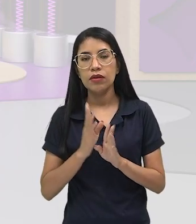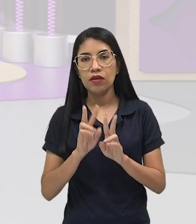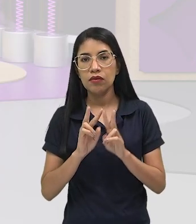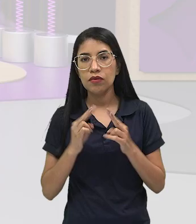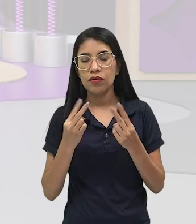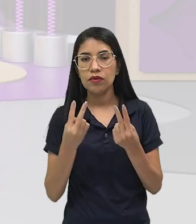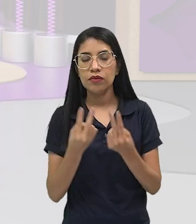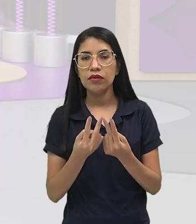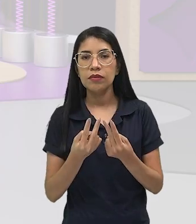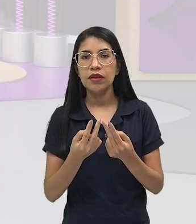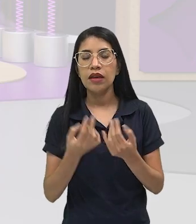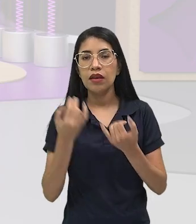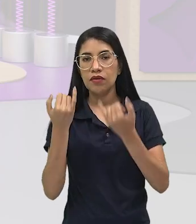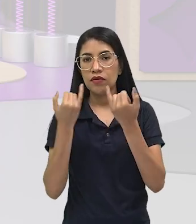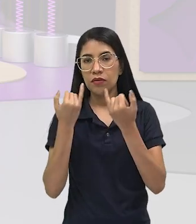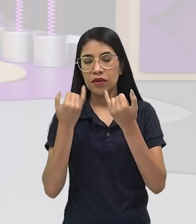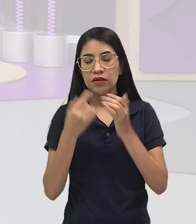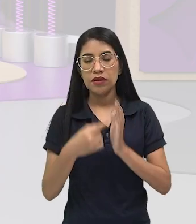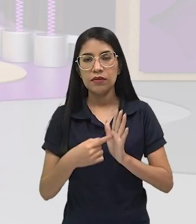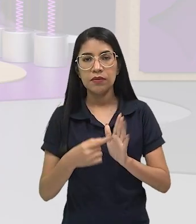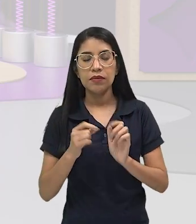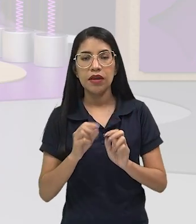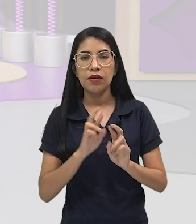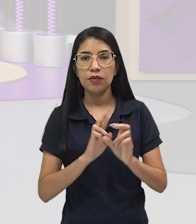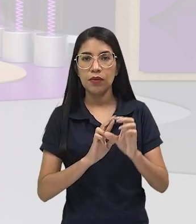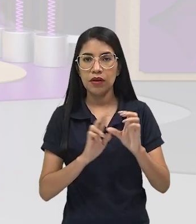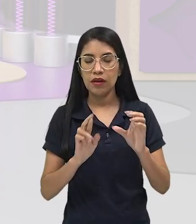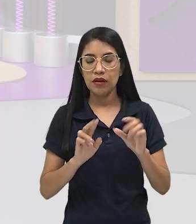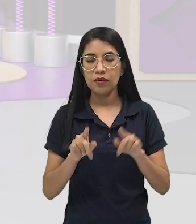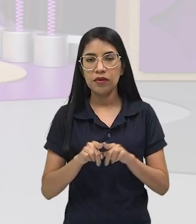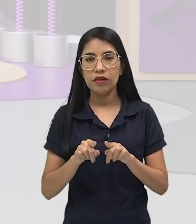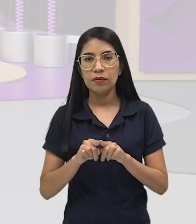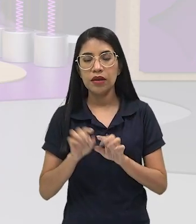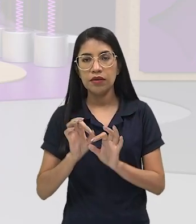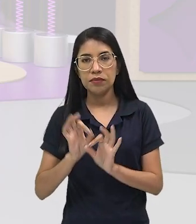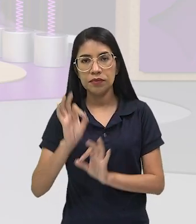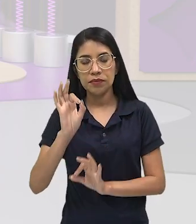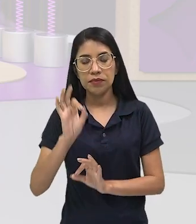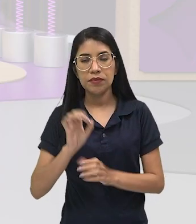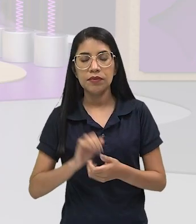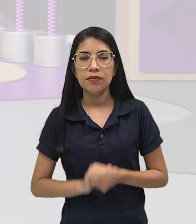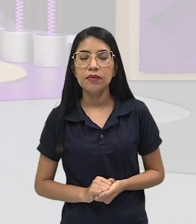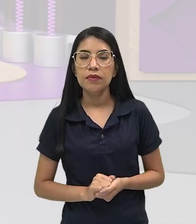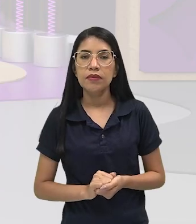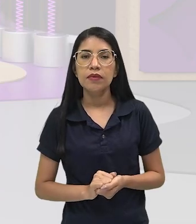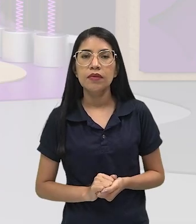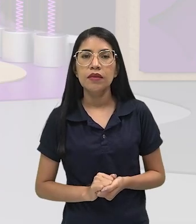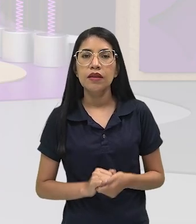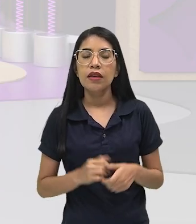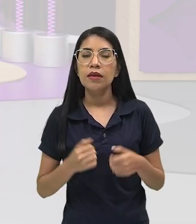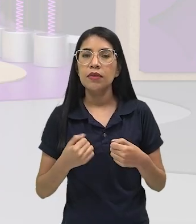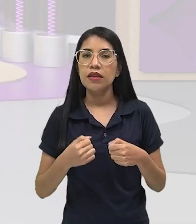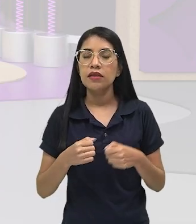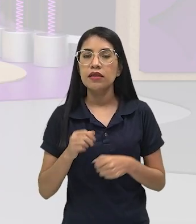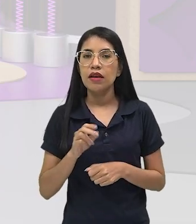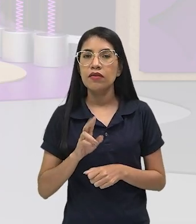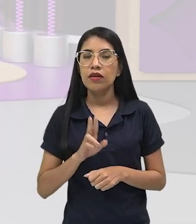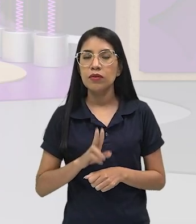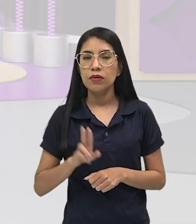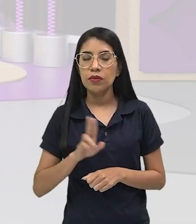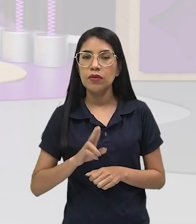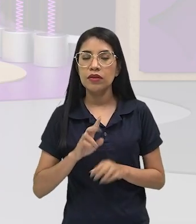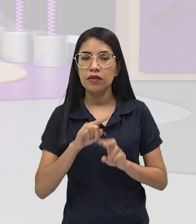O que foi dado para nós? Foi dado o raio e foi dada a altura. E dizia para nós adotarmos o π